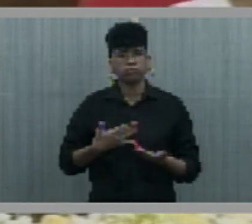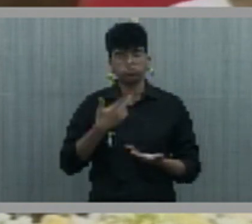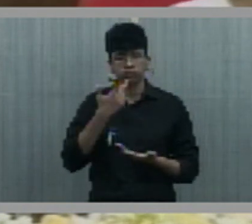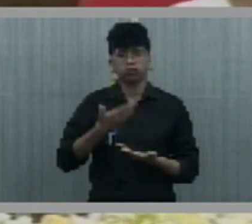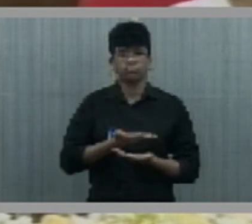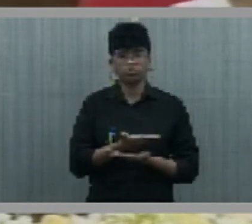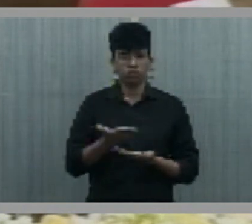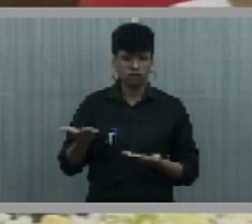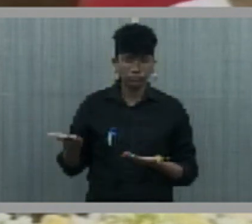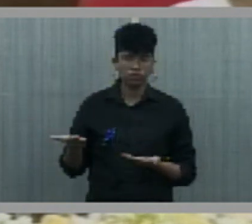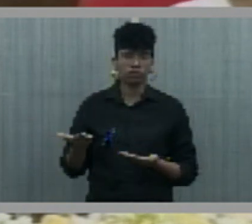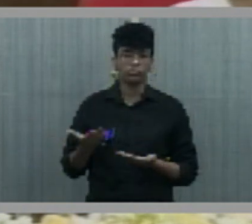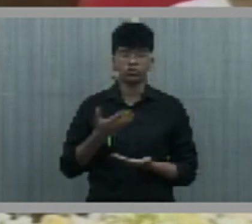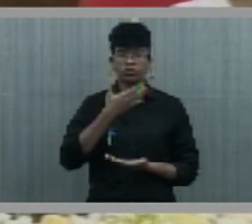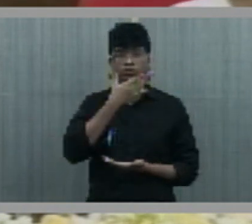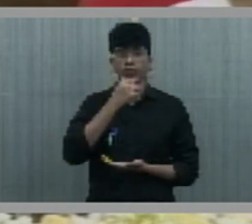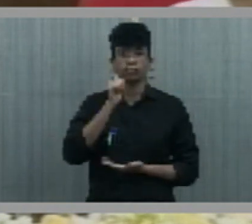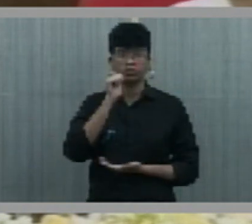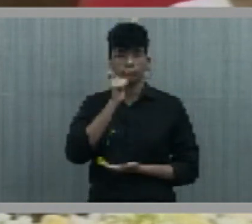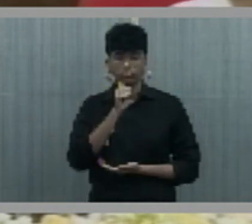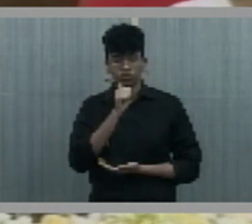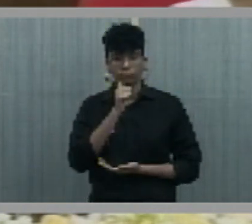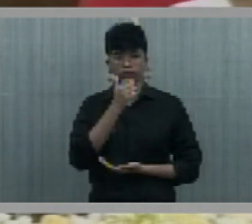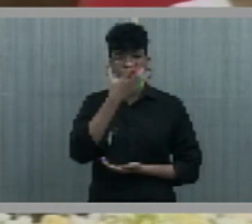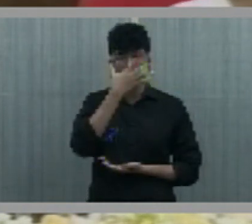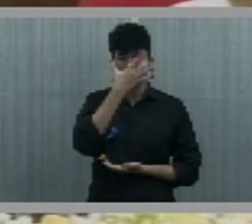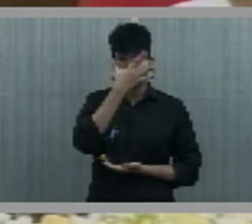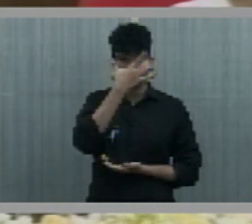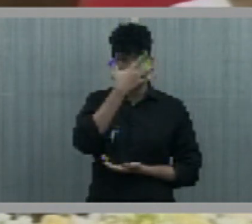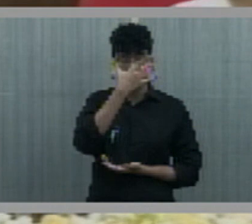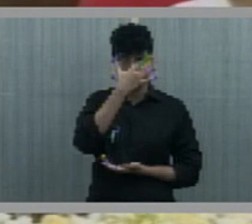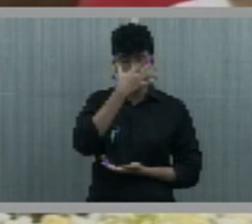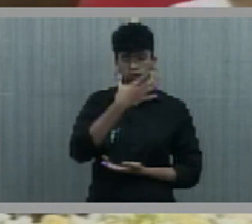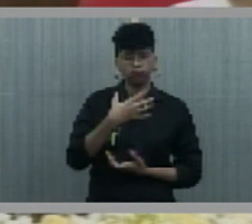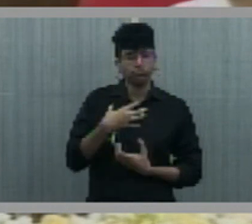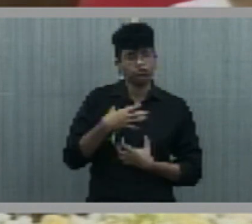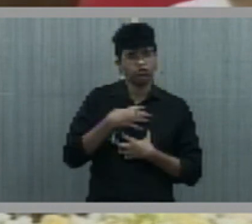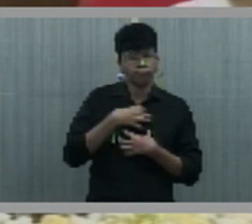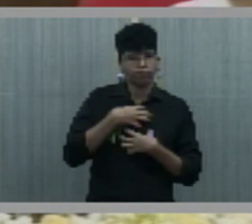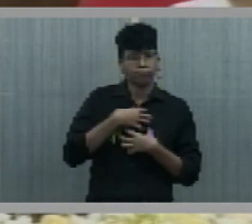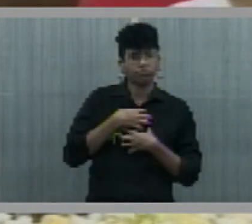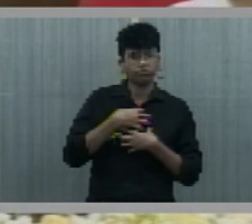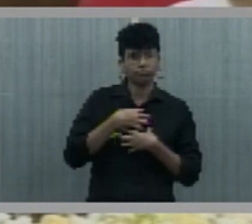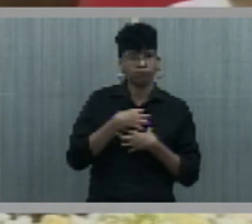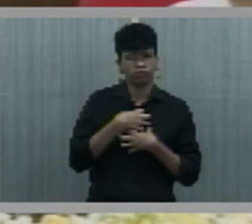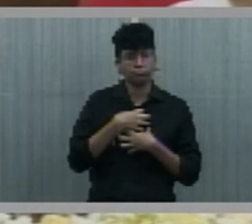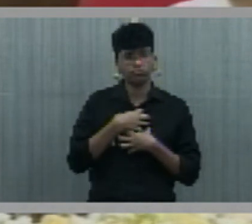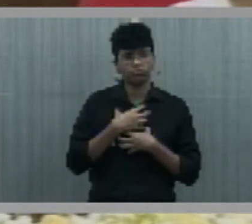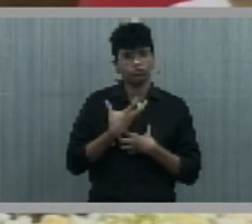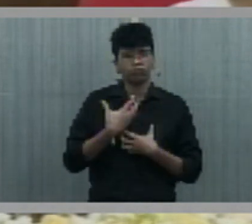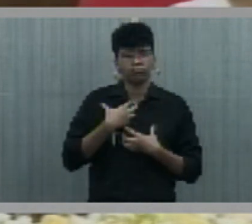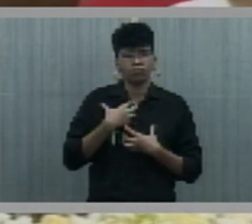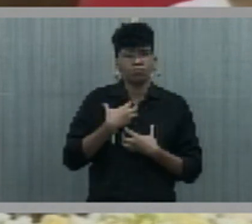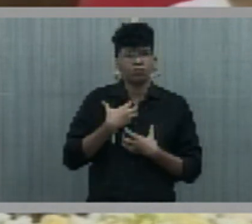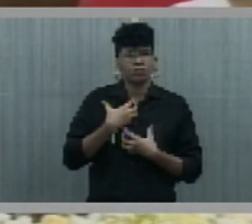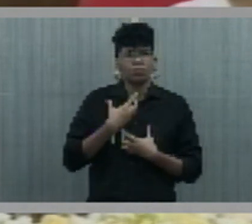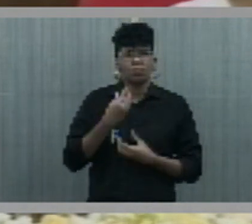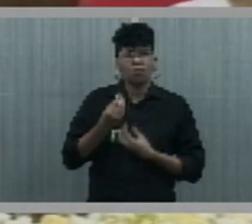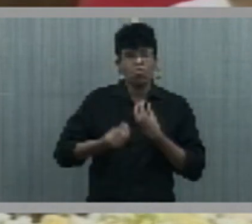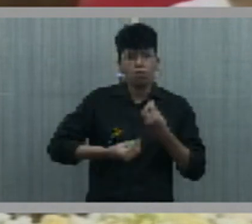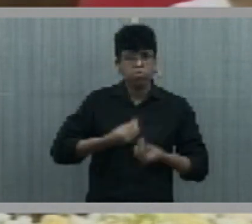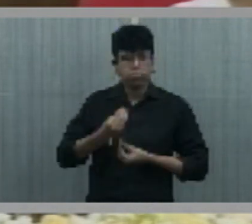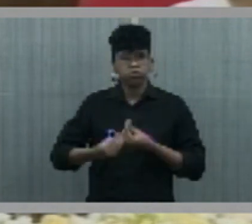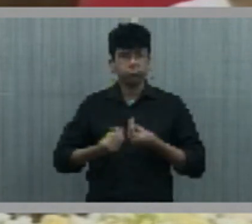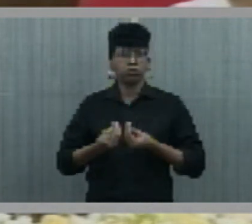e às senhoras demais que estão com certo temor pelas múltiplas interpretações